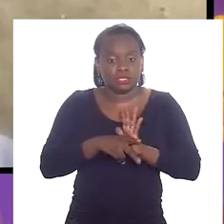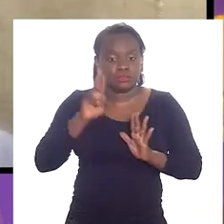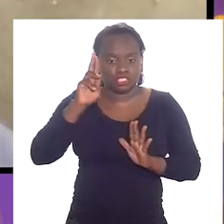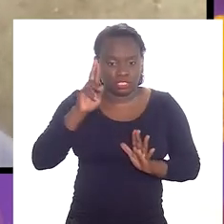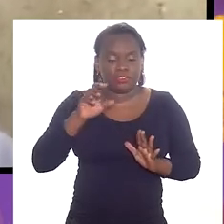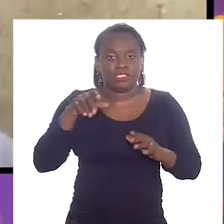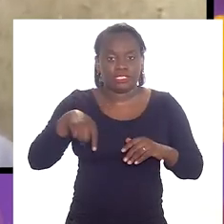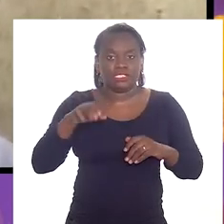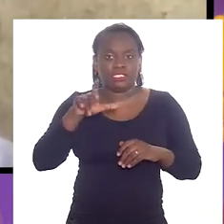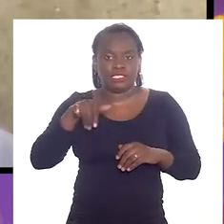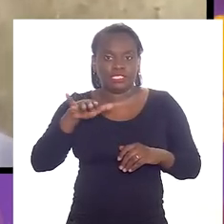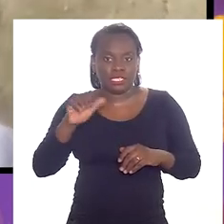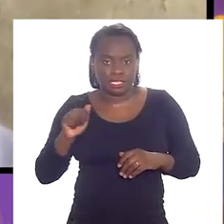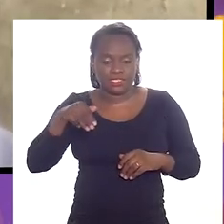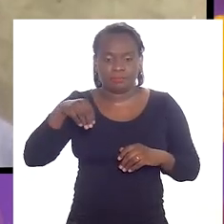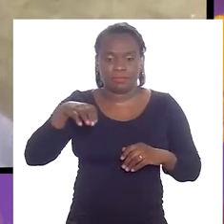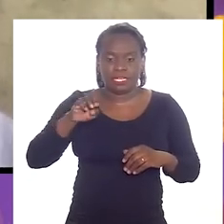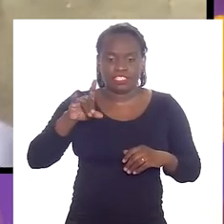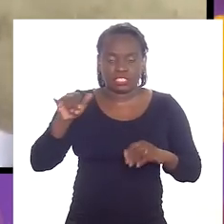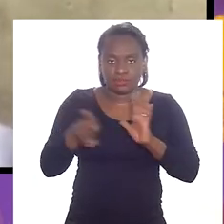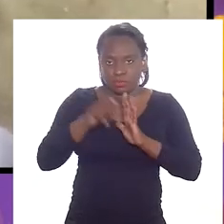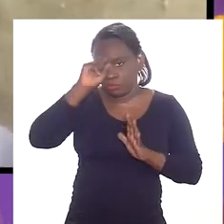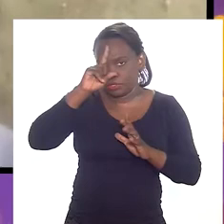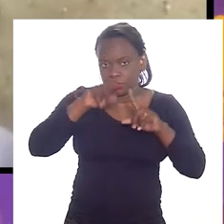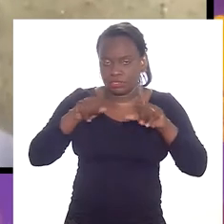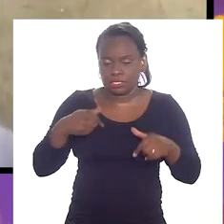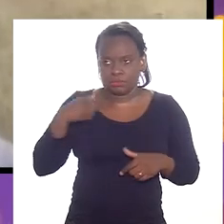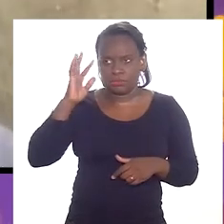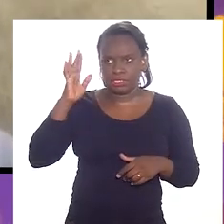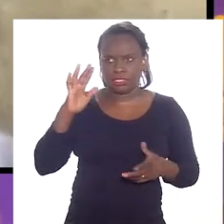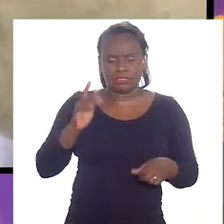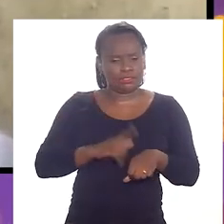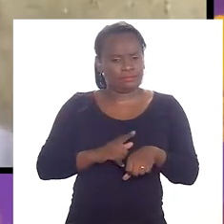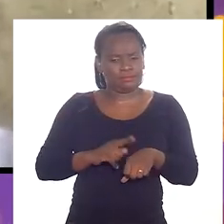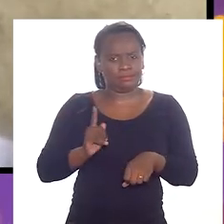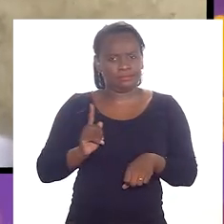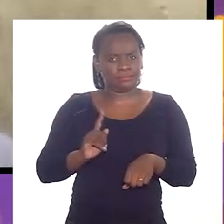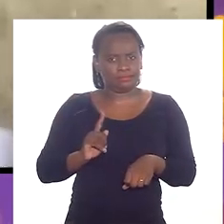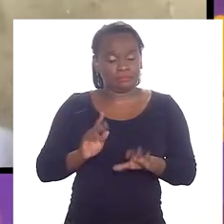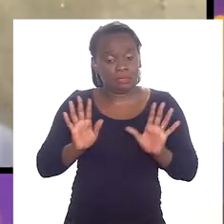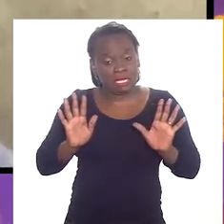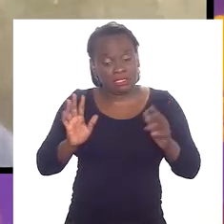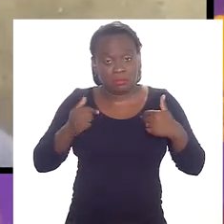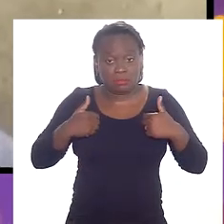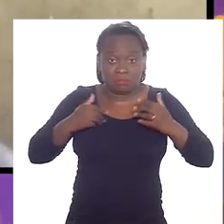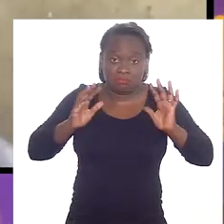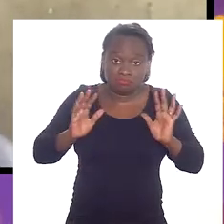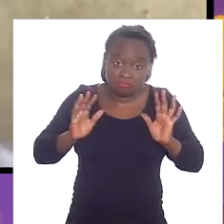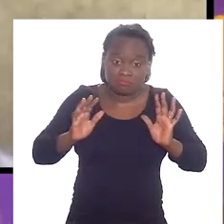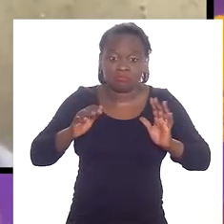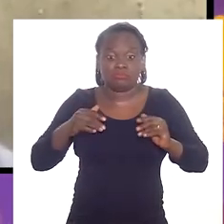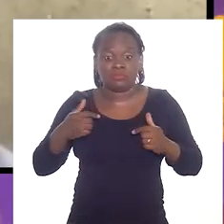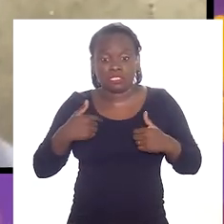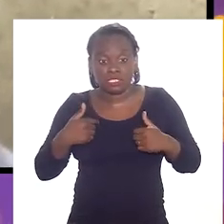estavam interrompidas. Eu, como presidente do conselho e como clínico licenciado aqui da chefia